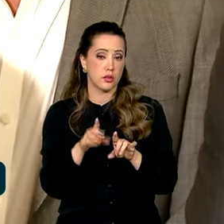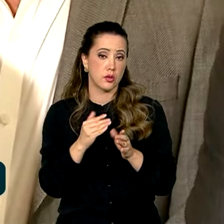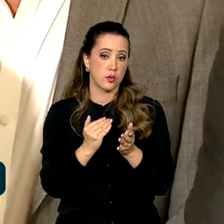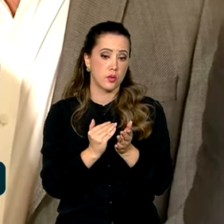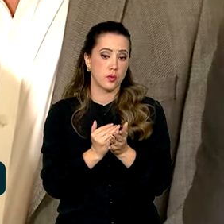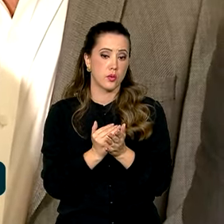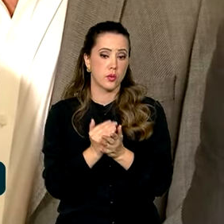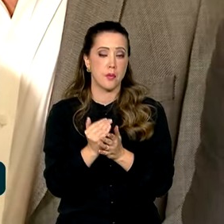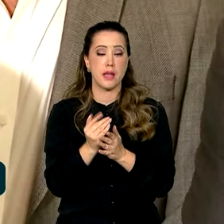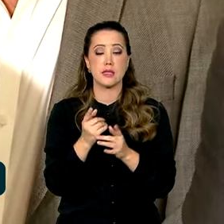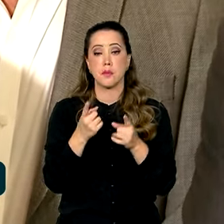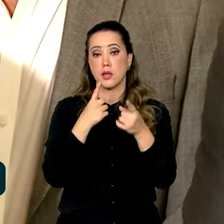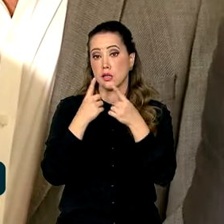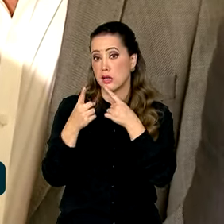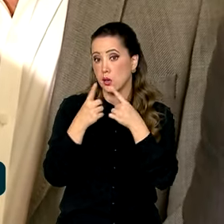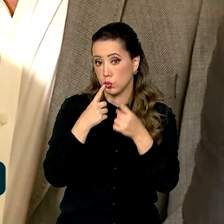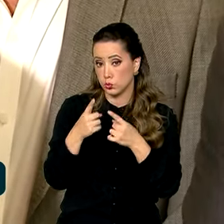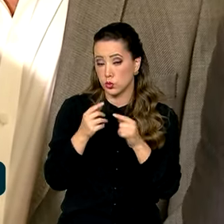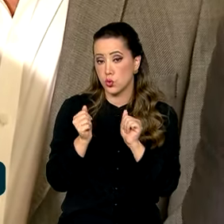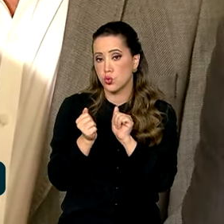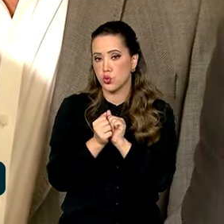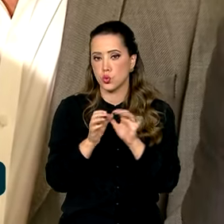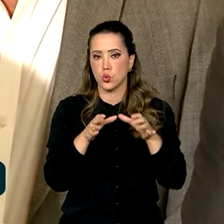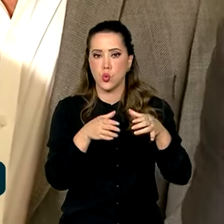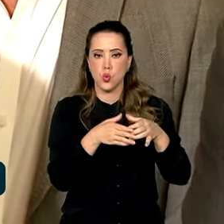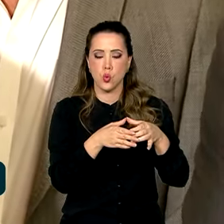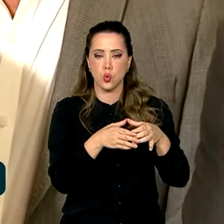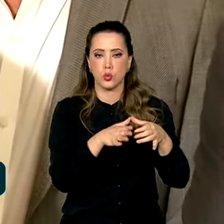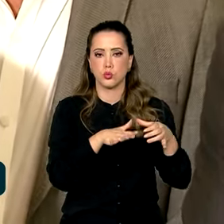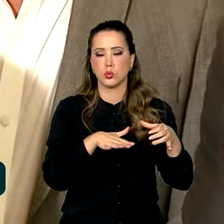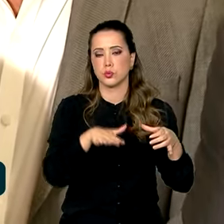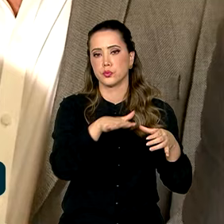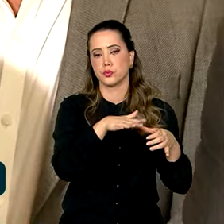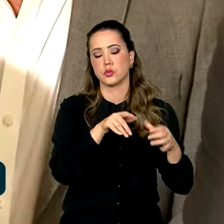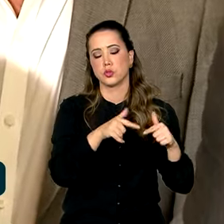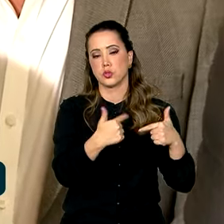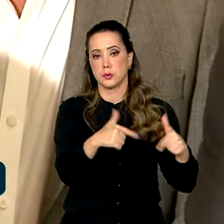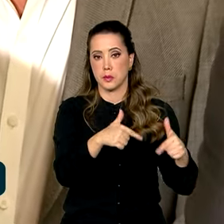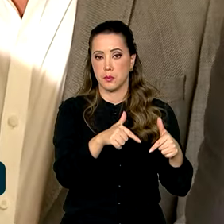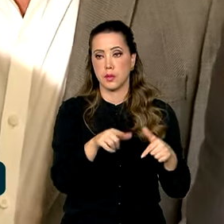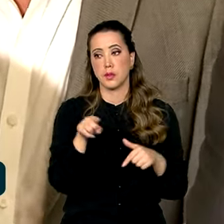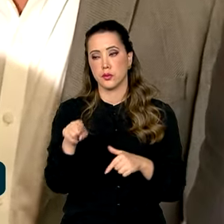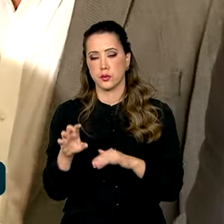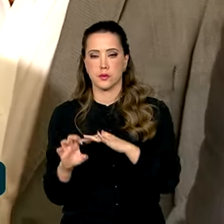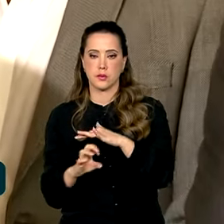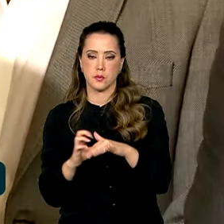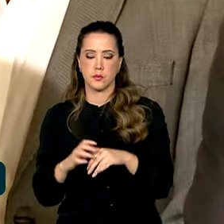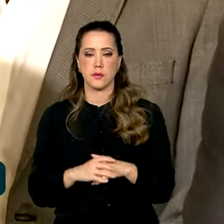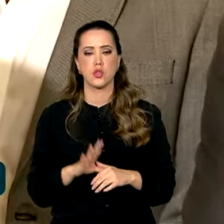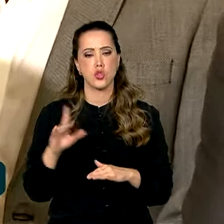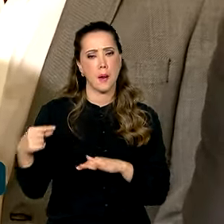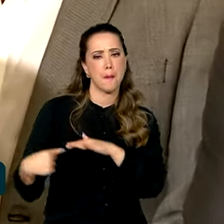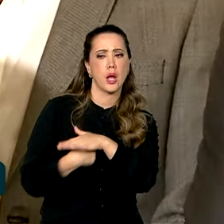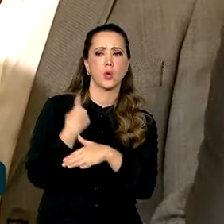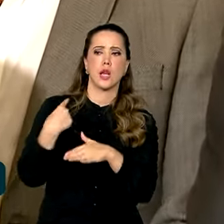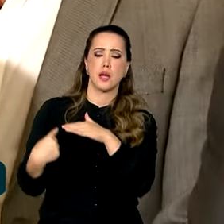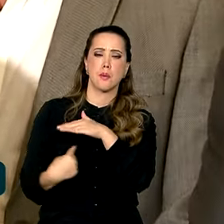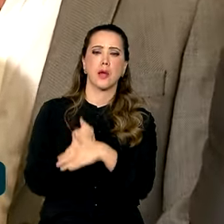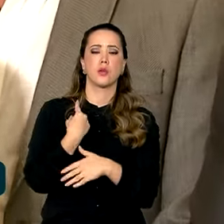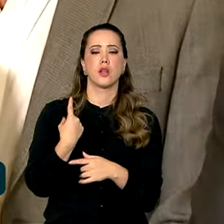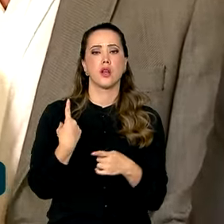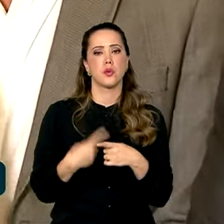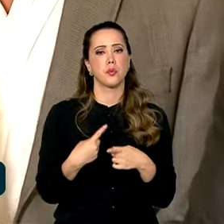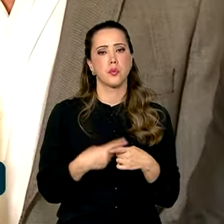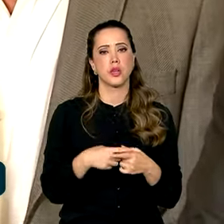de negociação em convenção coletiva. Muitos perguntam, já me perguntaram, mas por que convenção